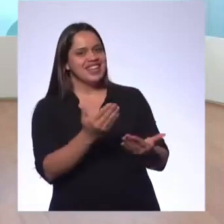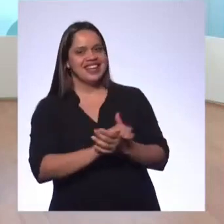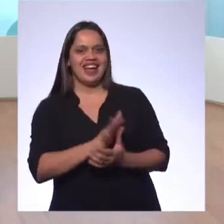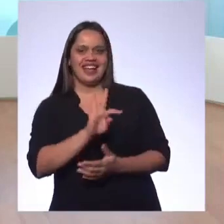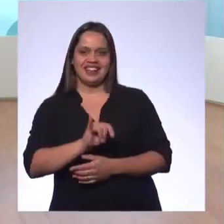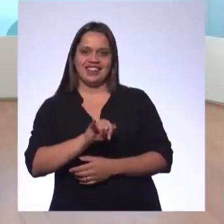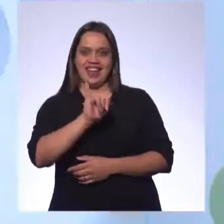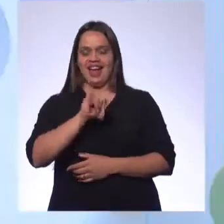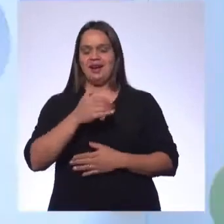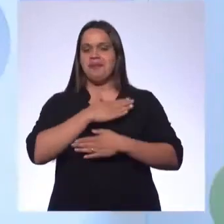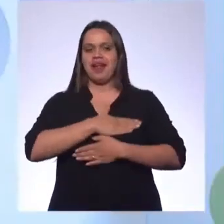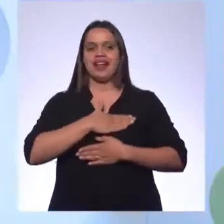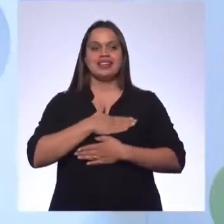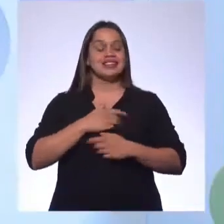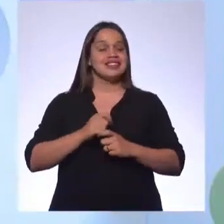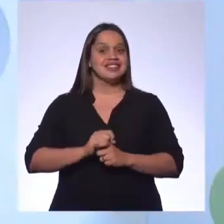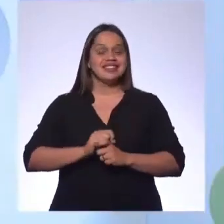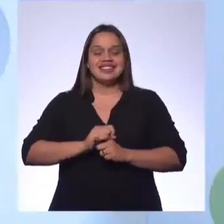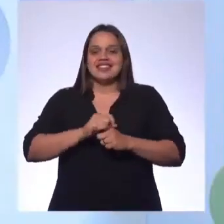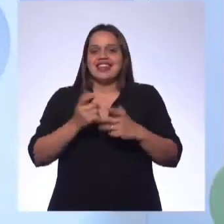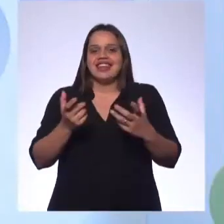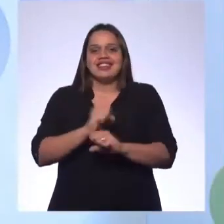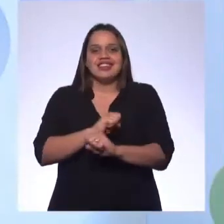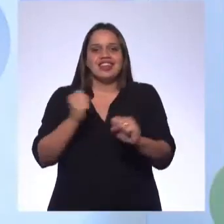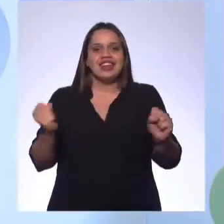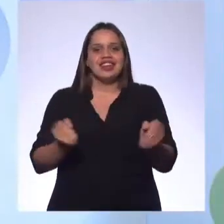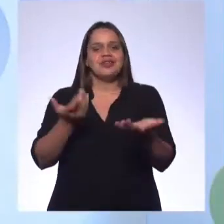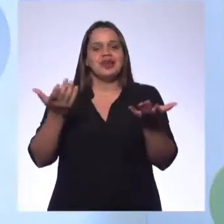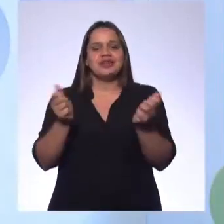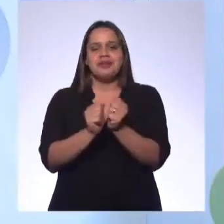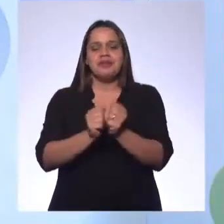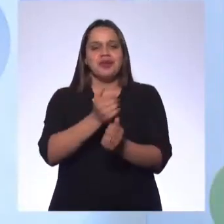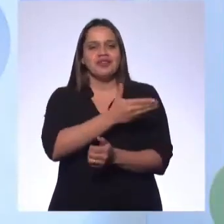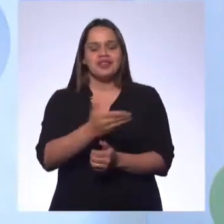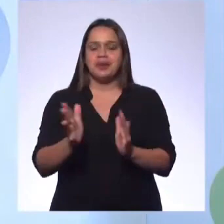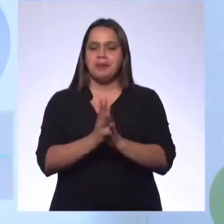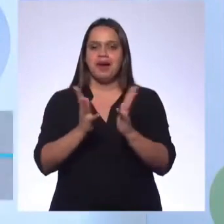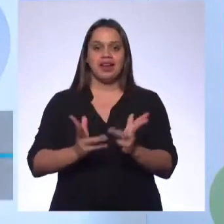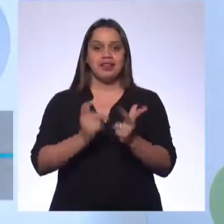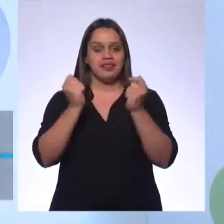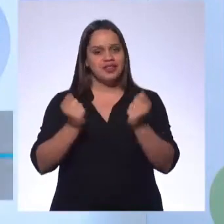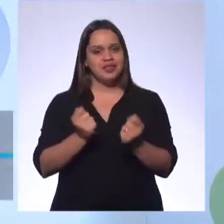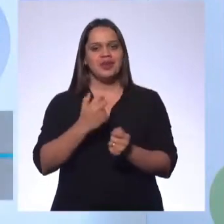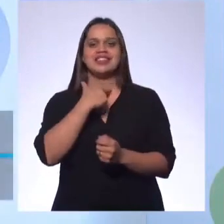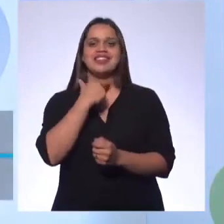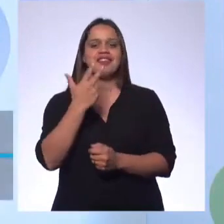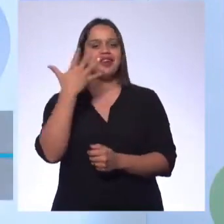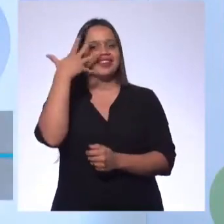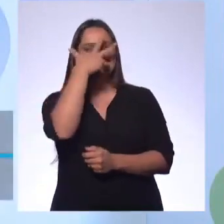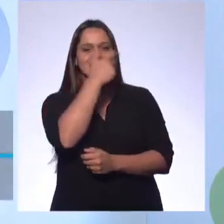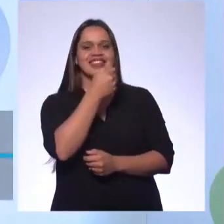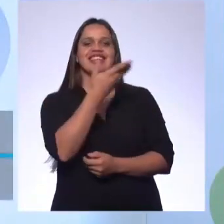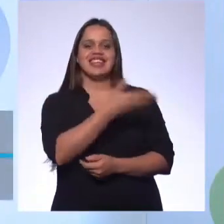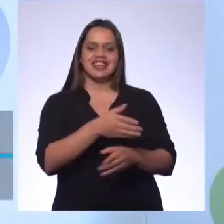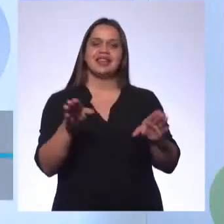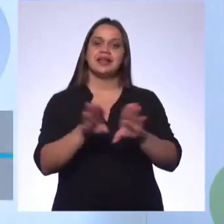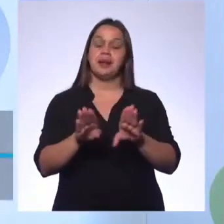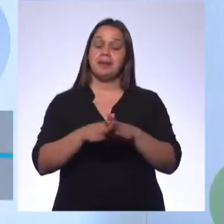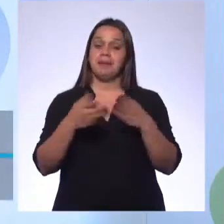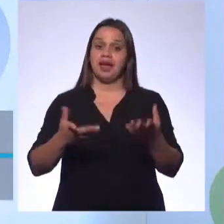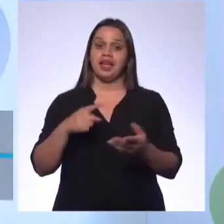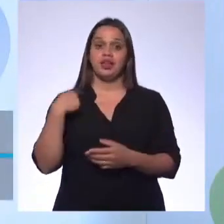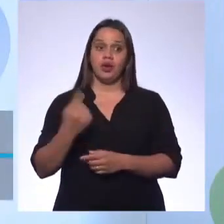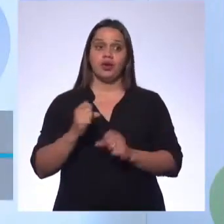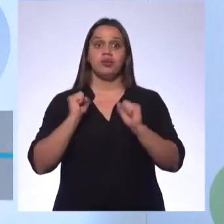prazer enorme estar participando dessa aula com essa professora incrível, com essa voz linda também, e